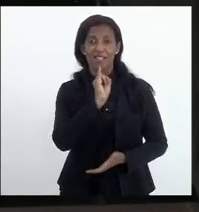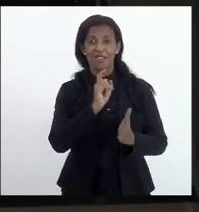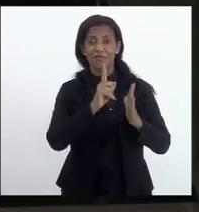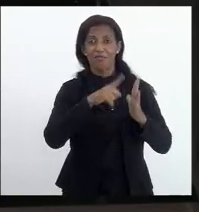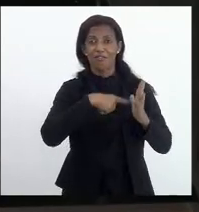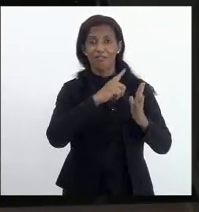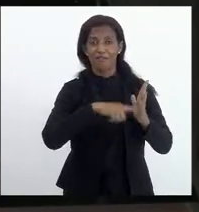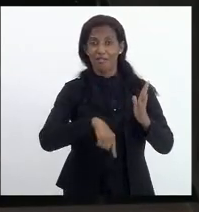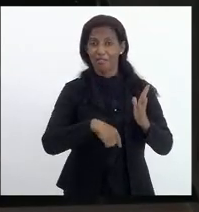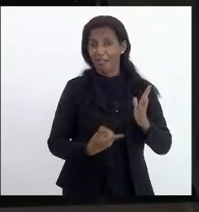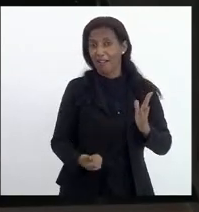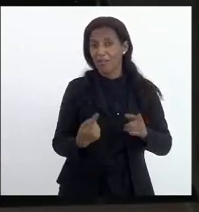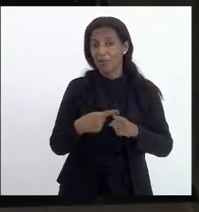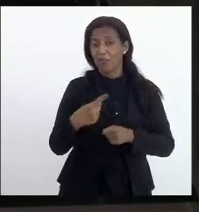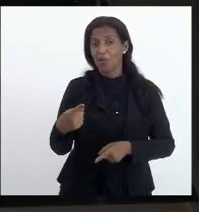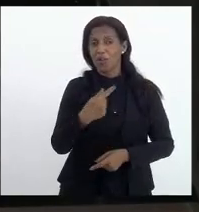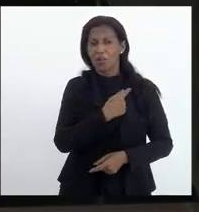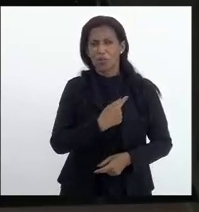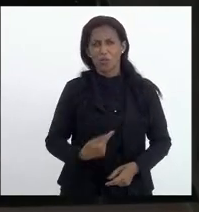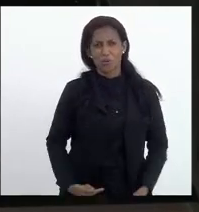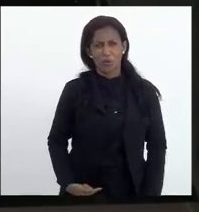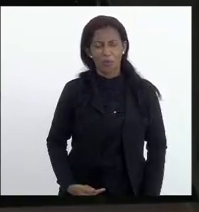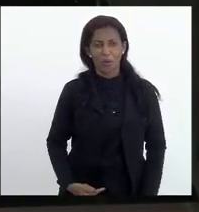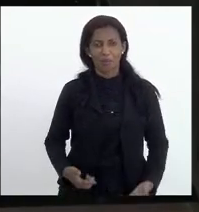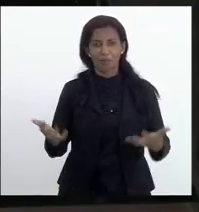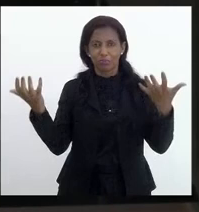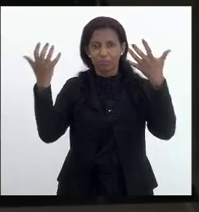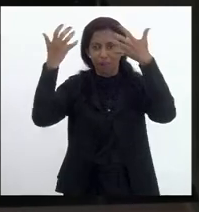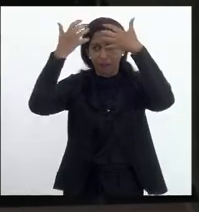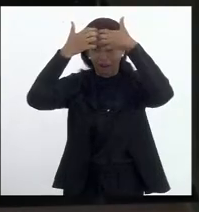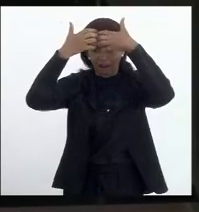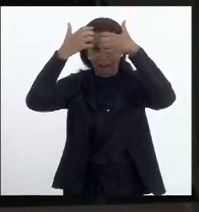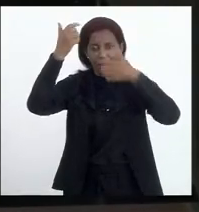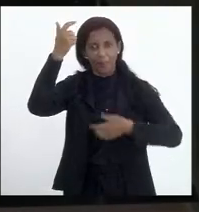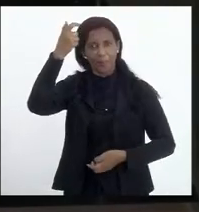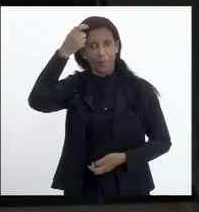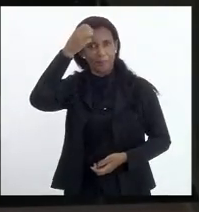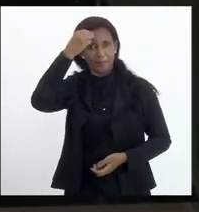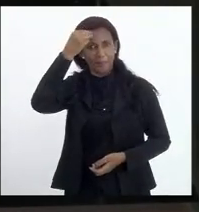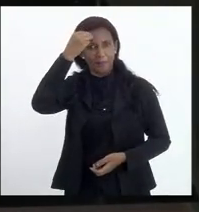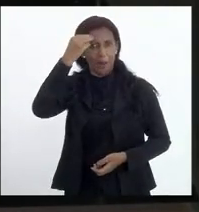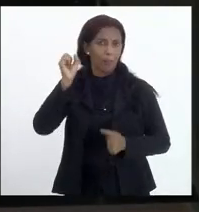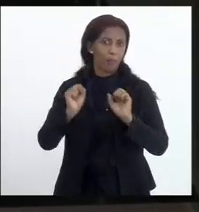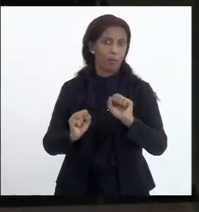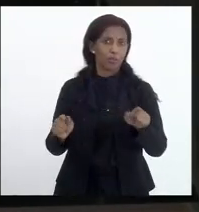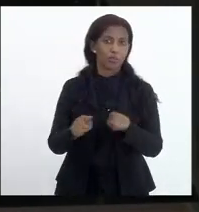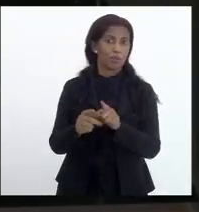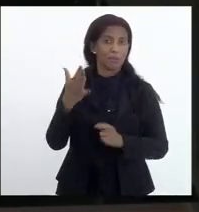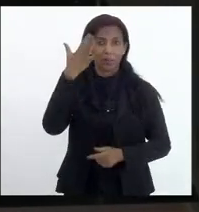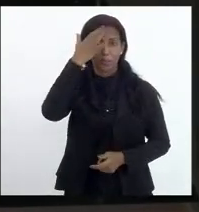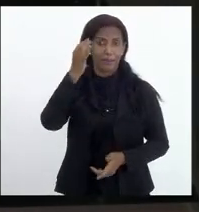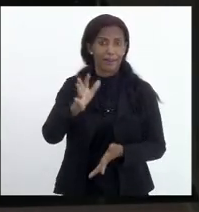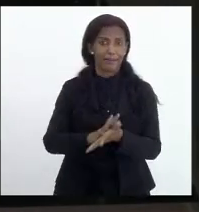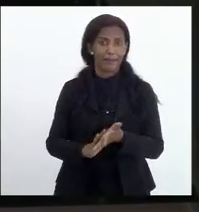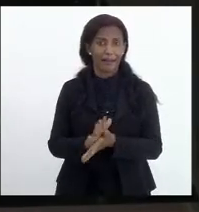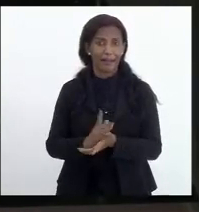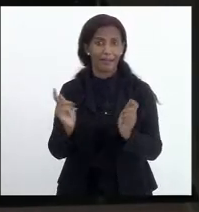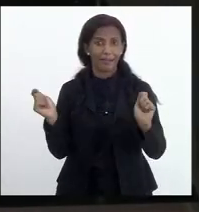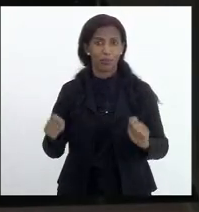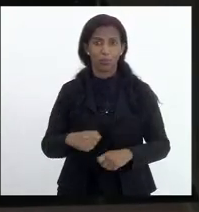vetado, porque este é um governo tão esquizofrênico que pode também não entender nada. Tudo é possível.